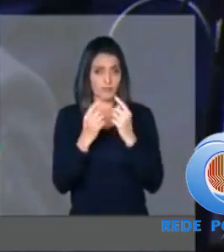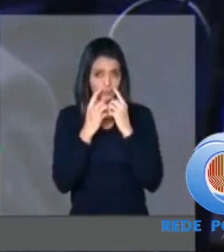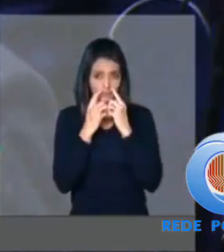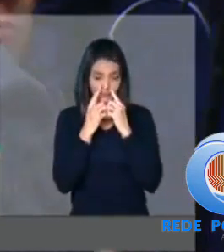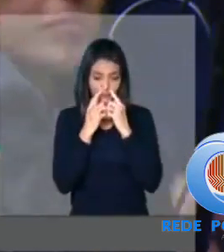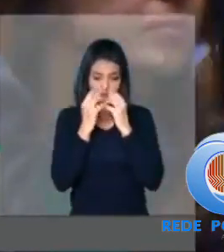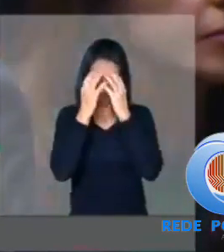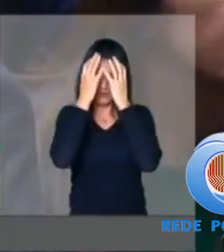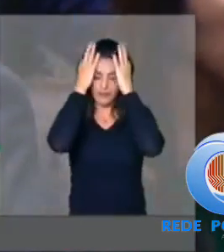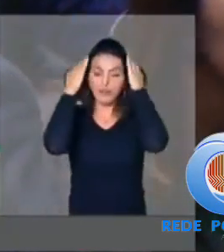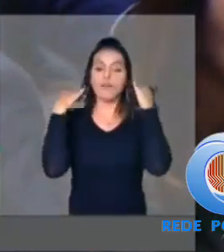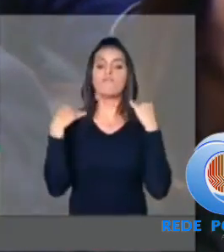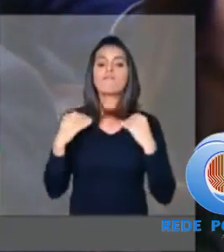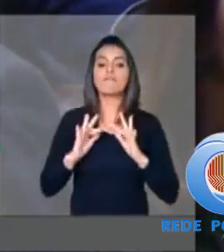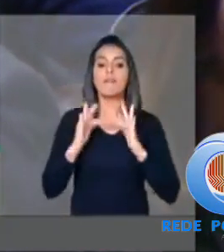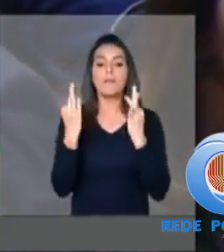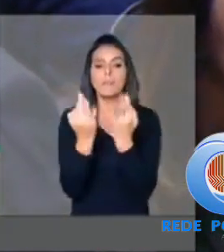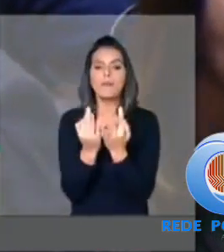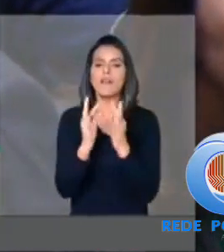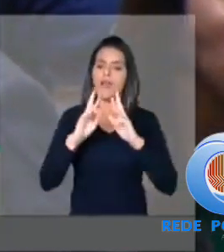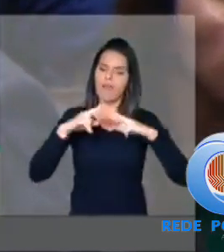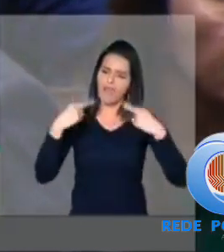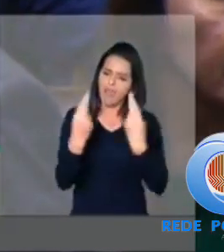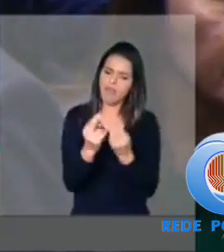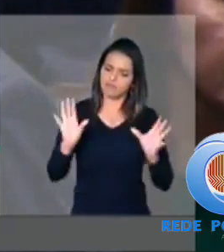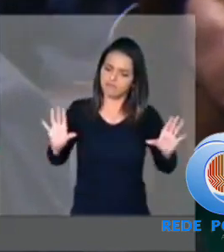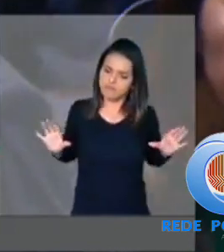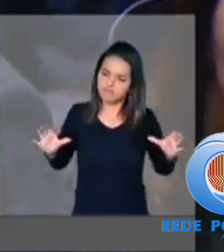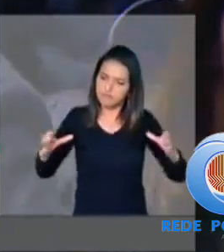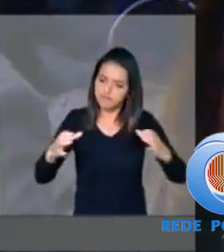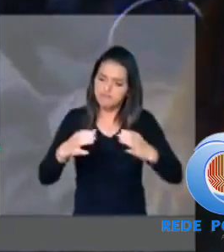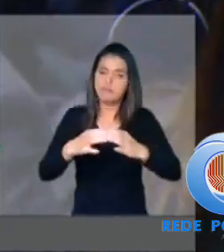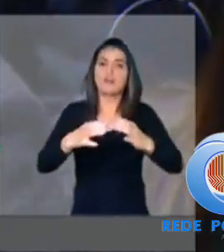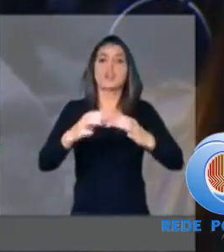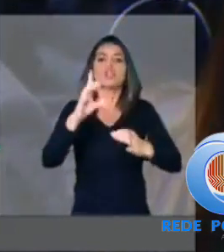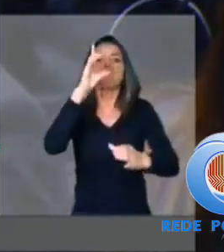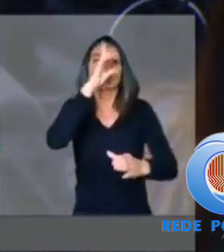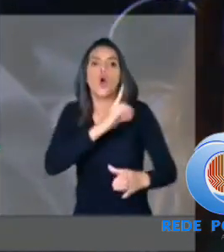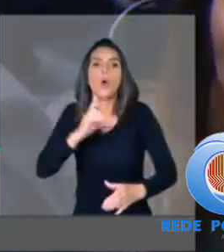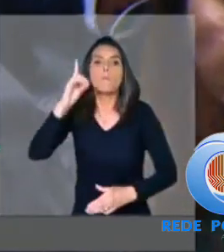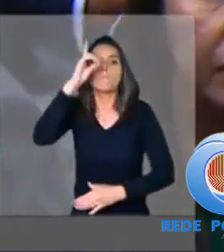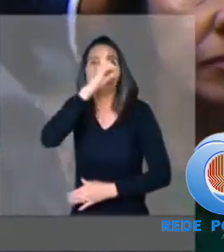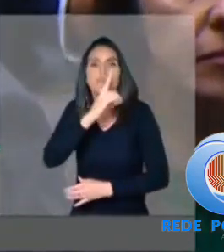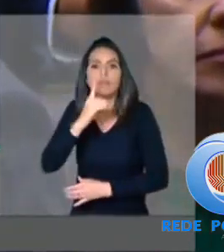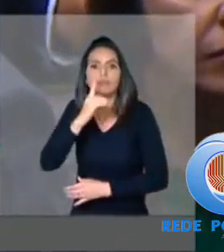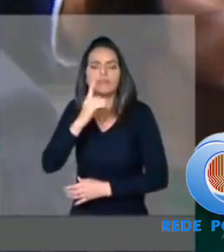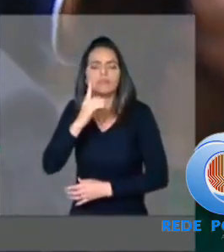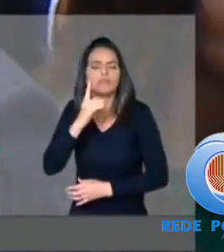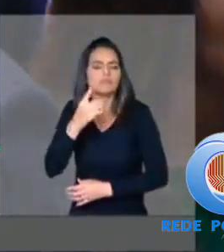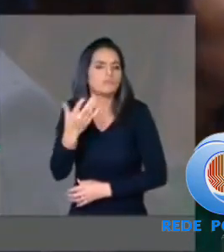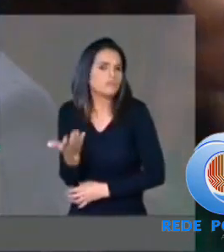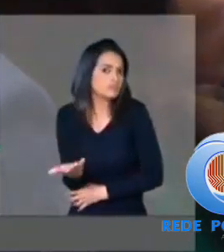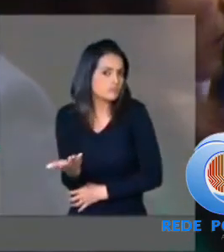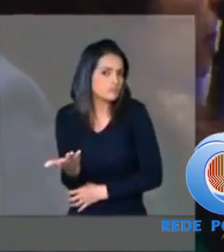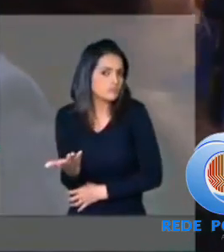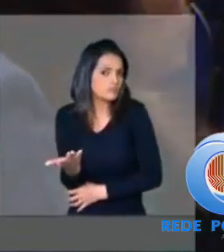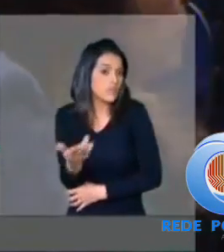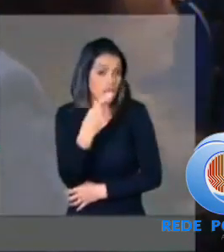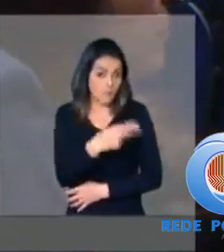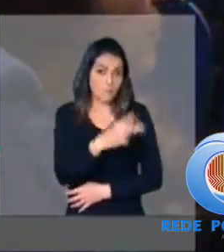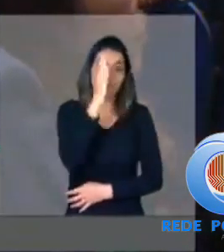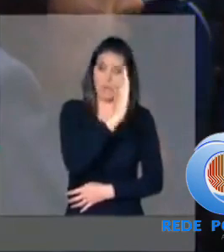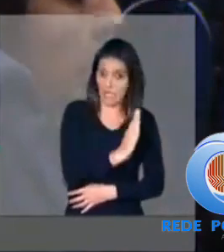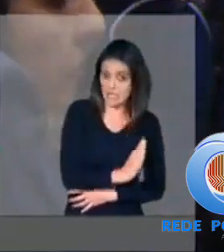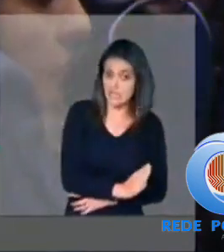possibilidade das famílias se reunirem no dia de domingo. O que a gente tem no